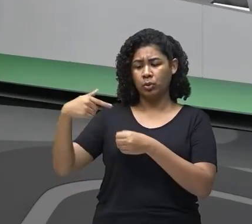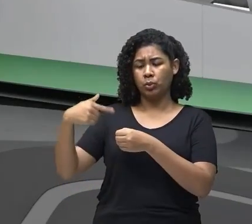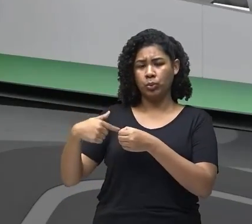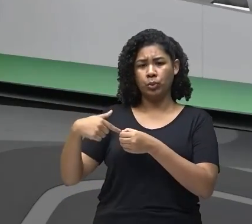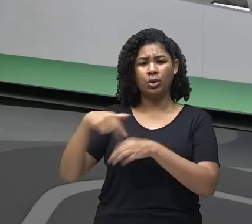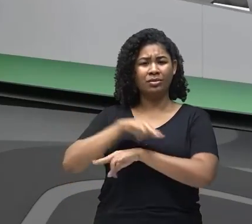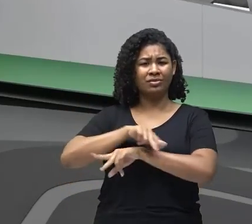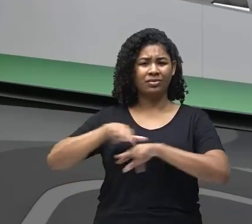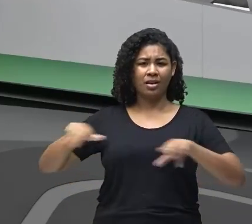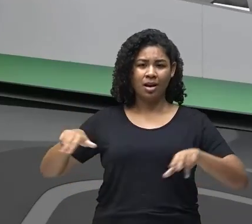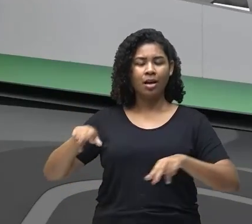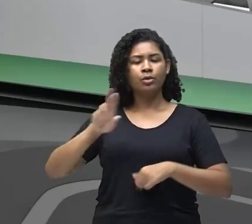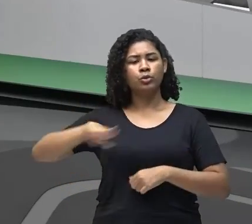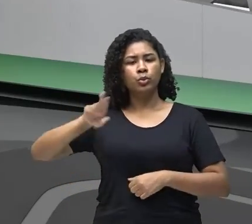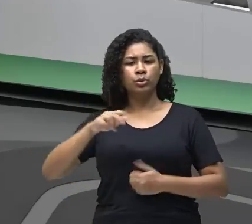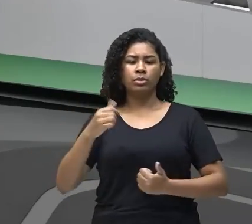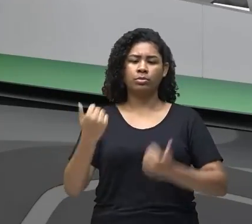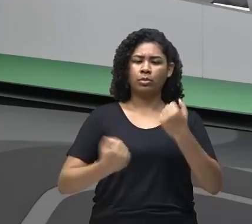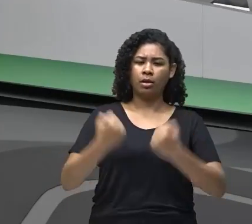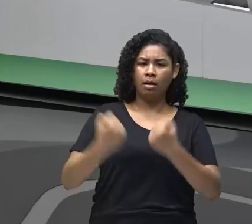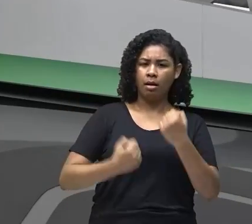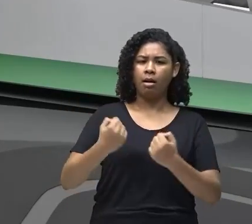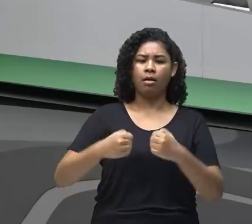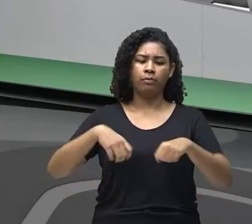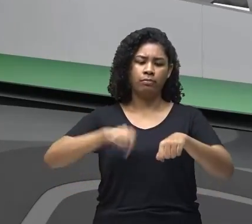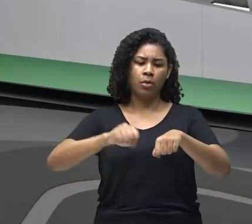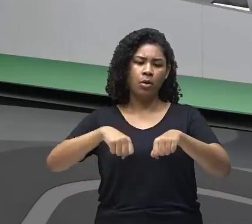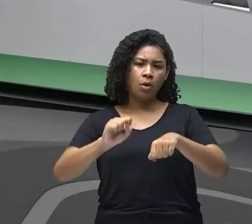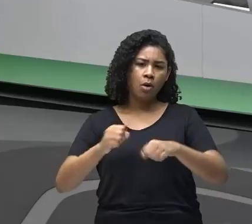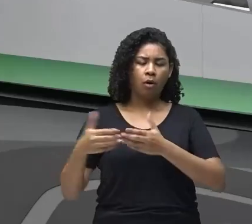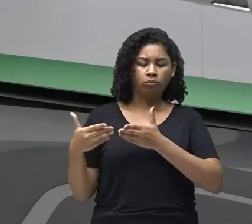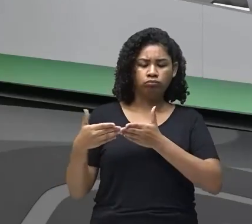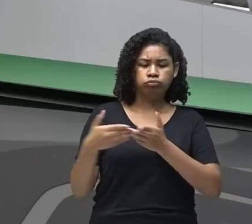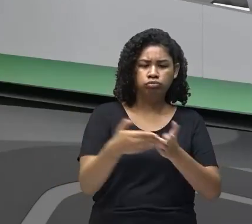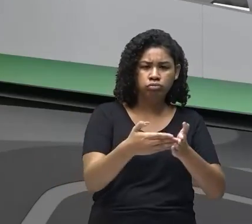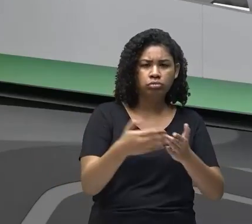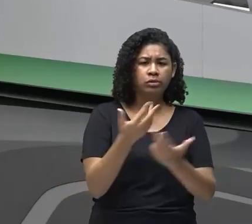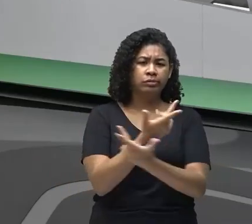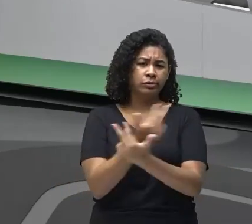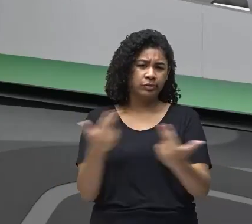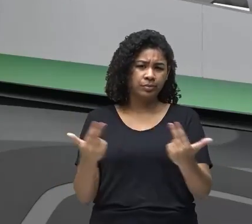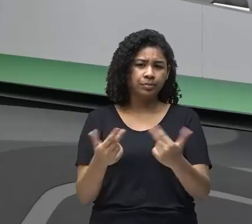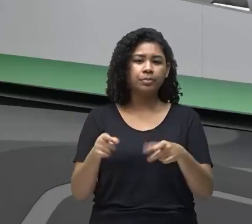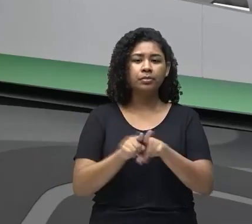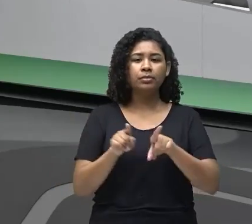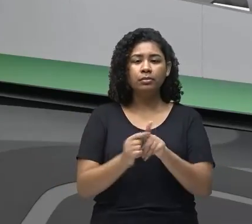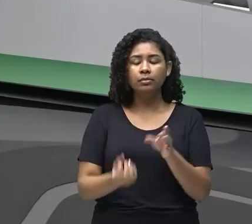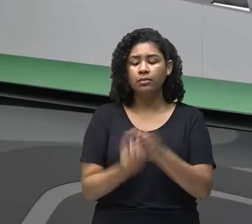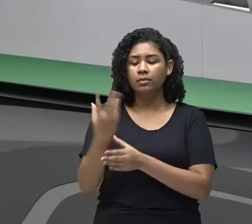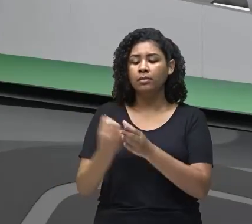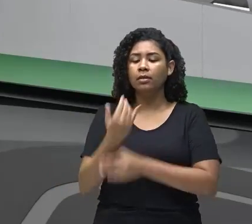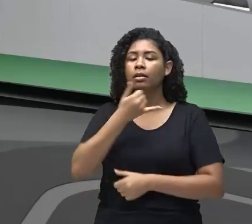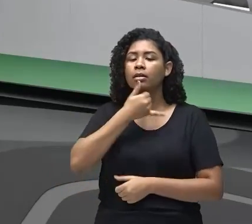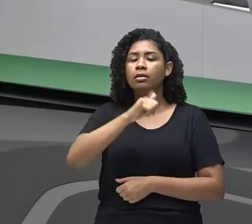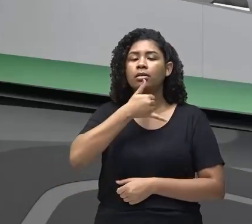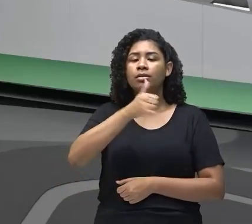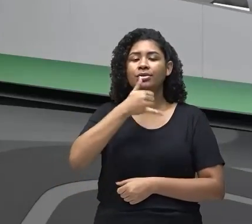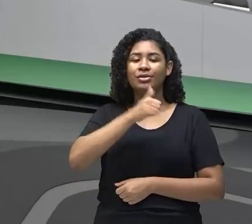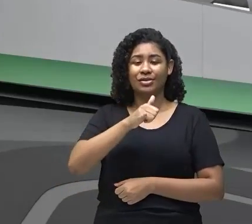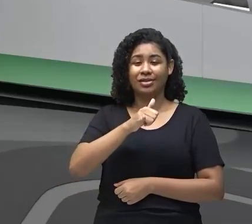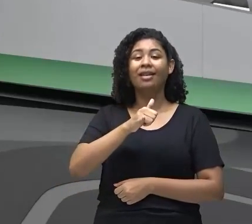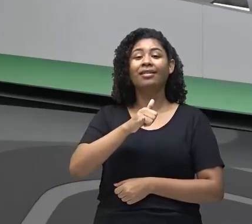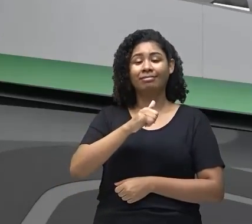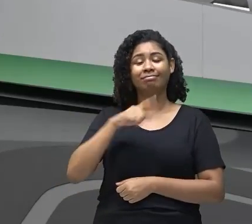utiliza ali para o carro funcionar, para a moto funcionar, para a lancha funcionar. E também para a geração de energia elétrica, né? A